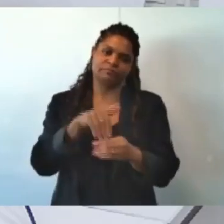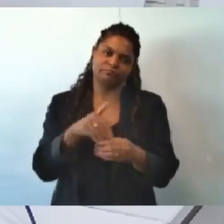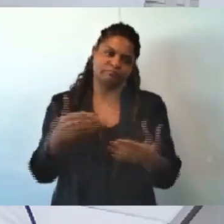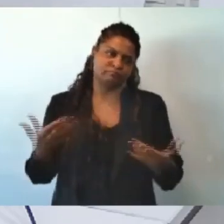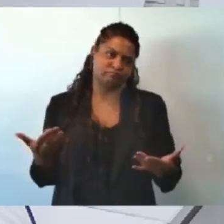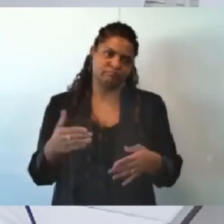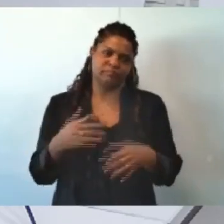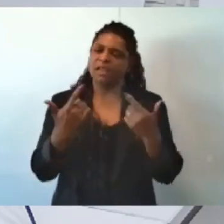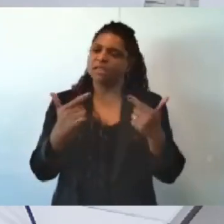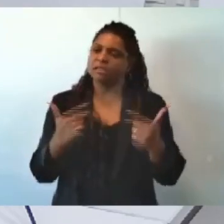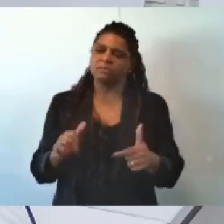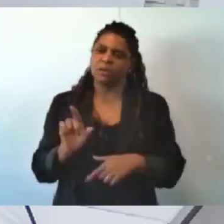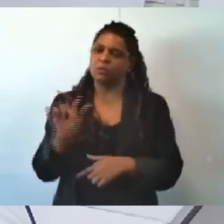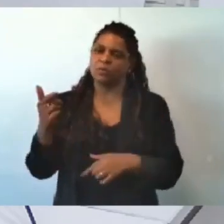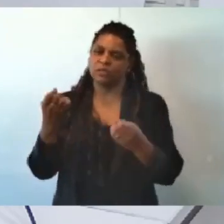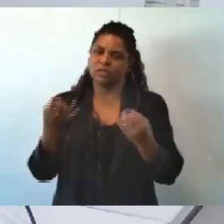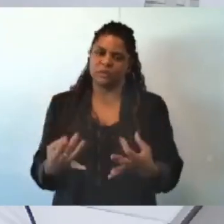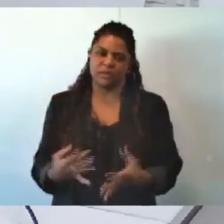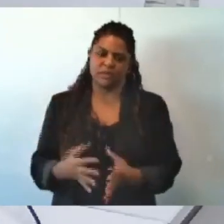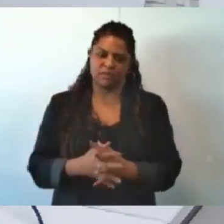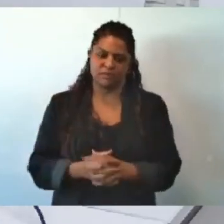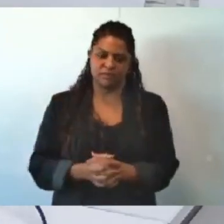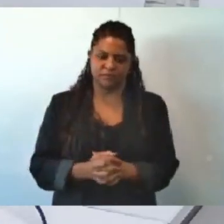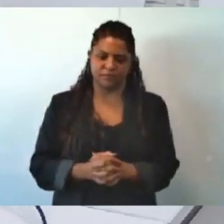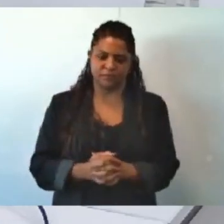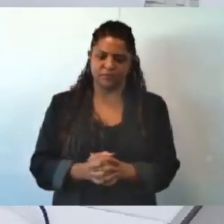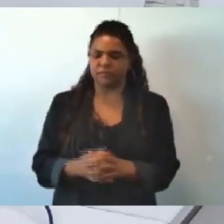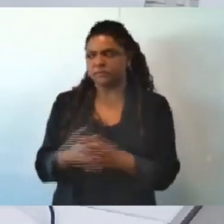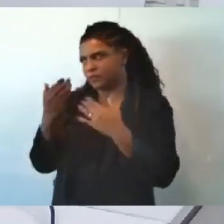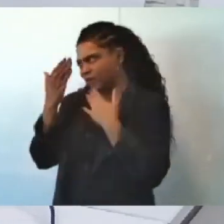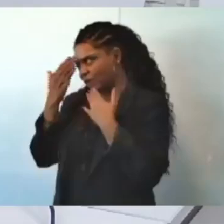explicação. Obrigado, Cássio.